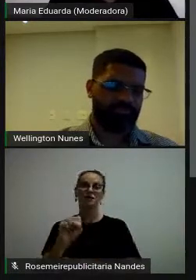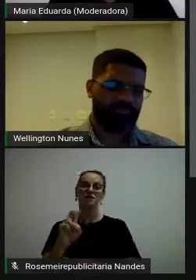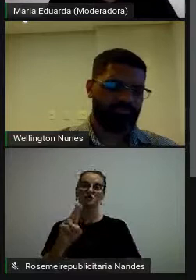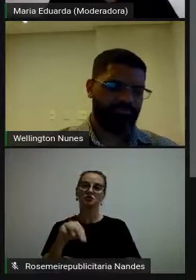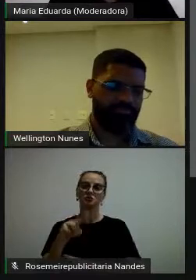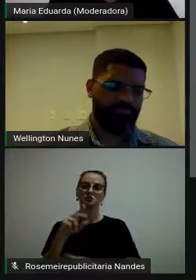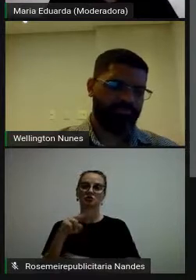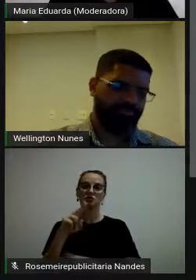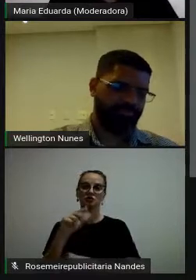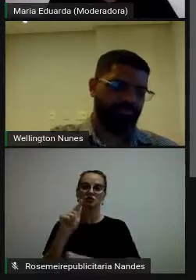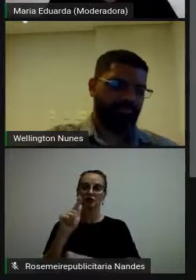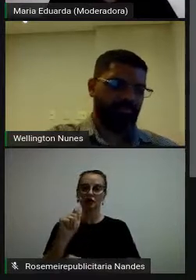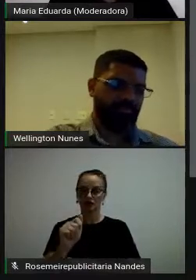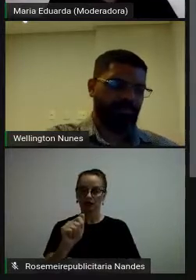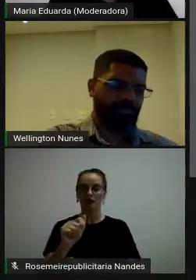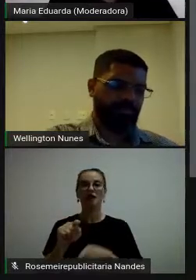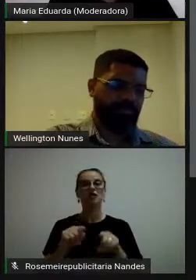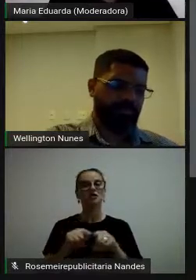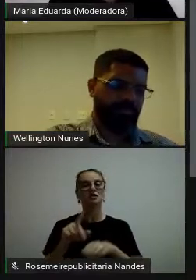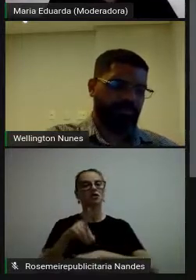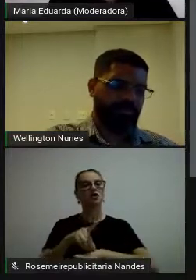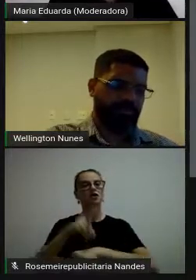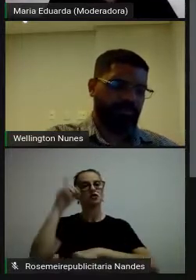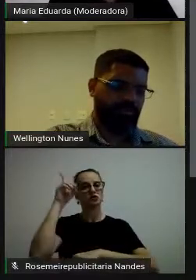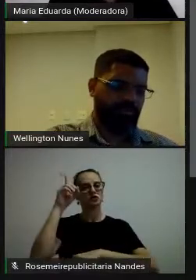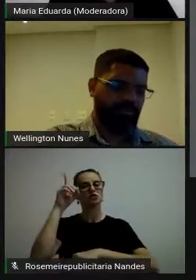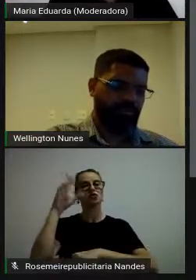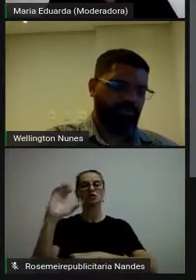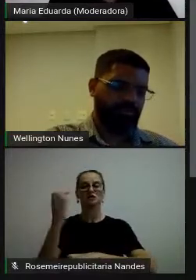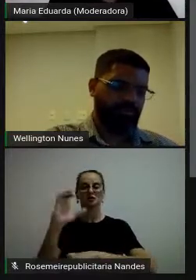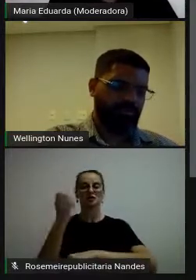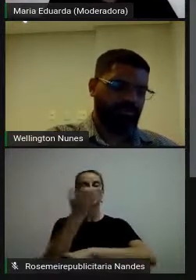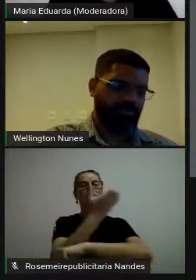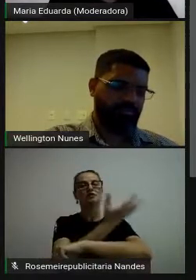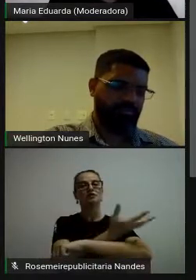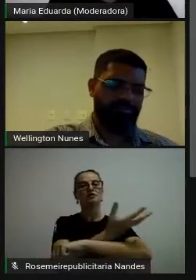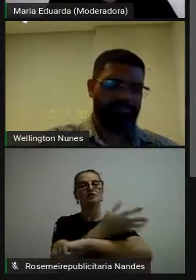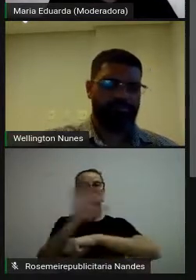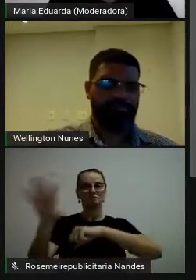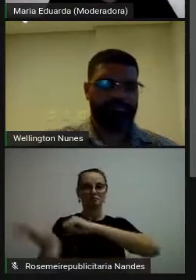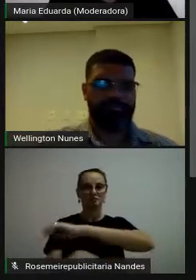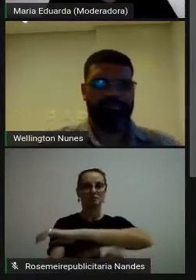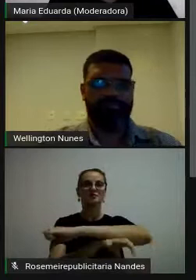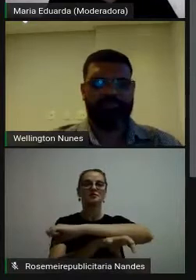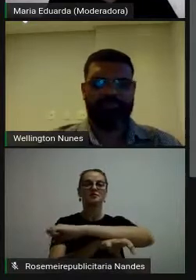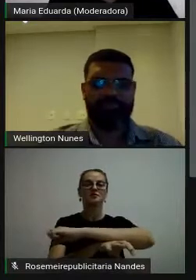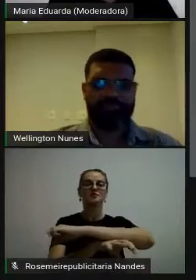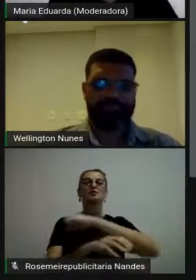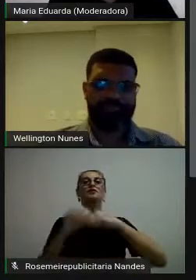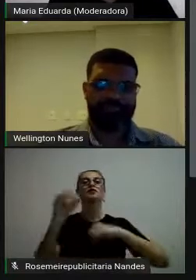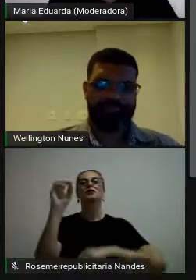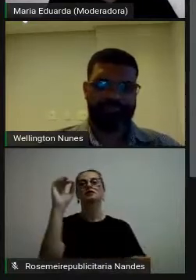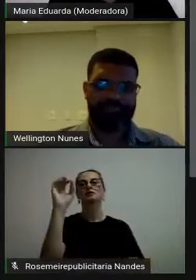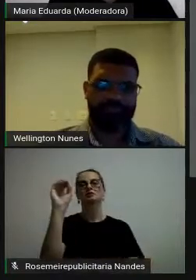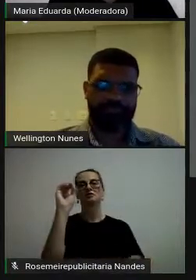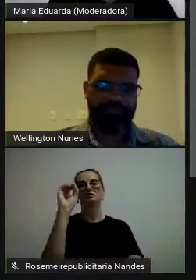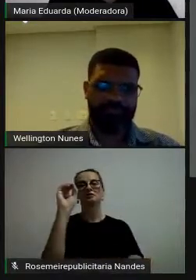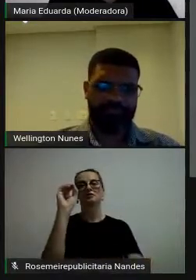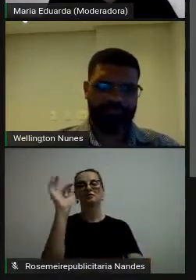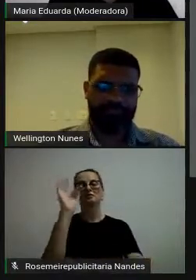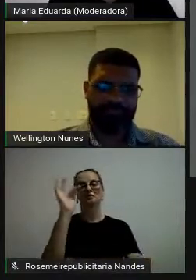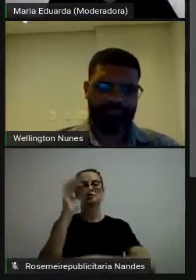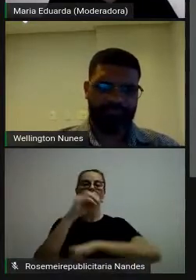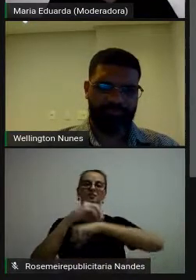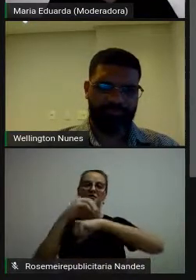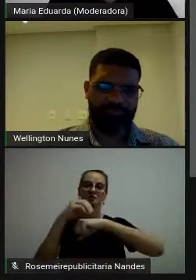da UFG e doutor em Ciências Ambientais também pela UFG. Ele também é professor na nossa Escola de Engenharia Ambiental, nossa